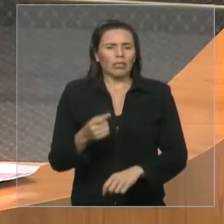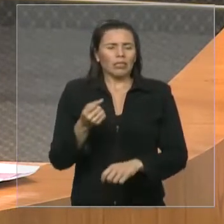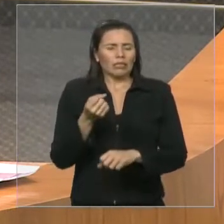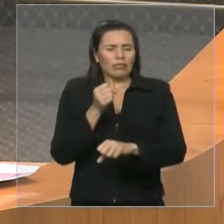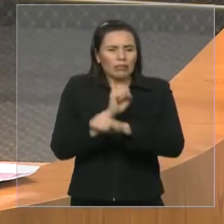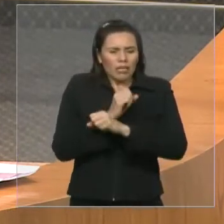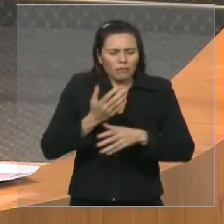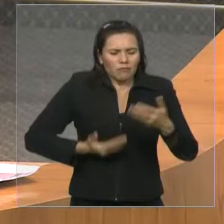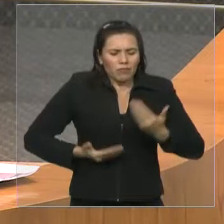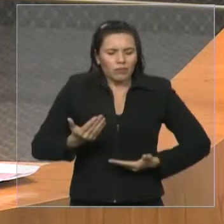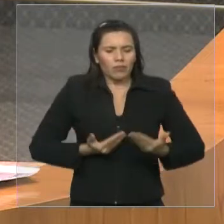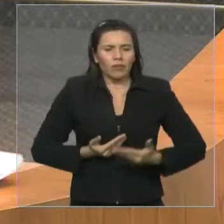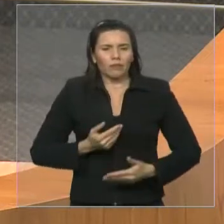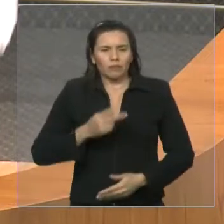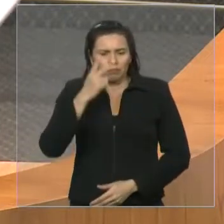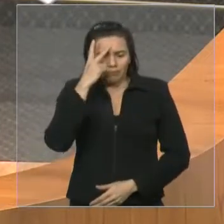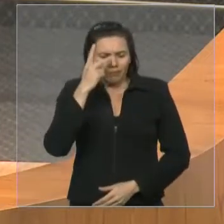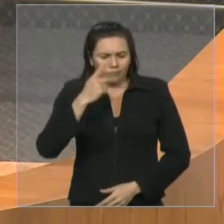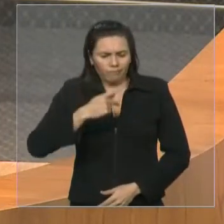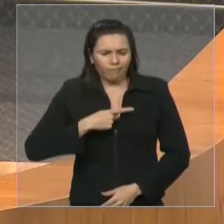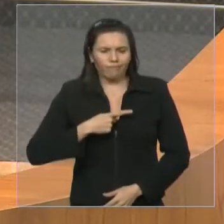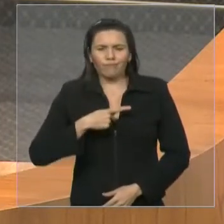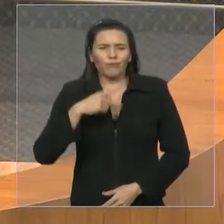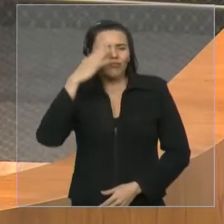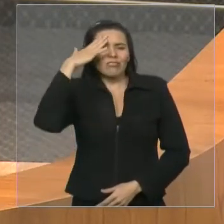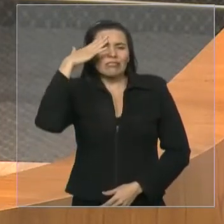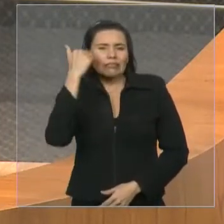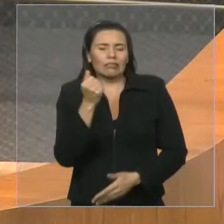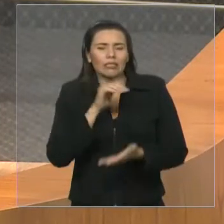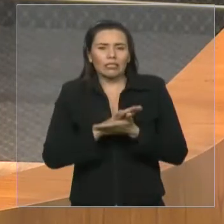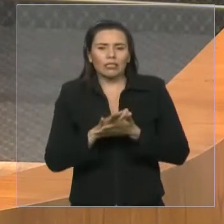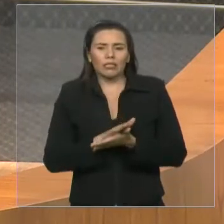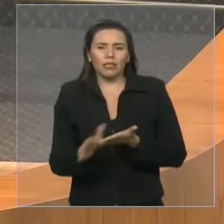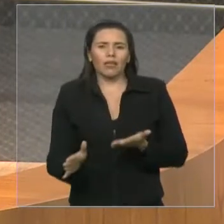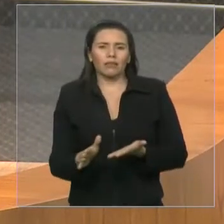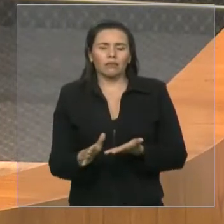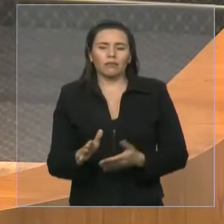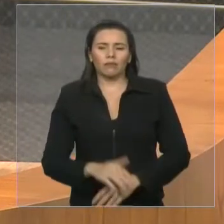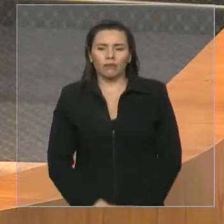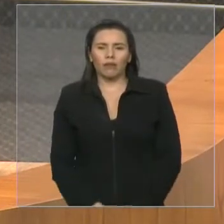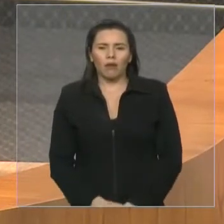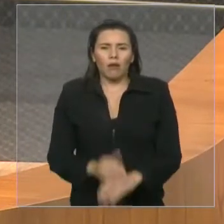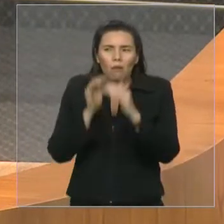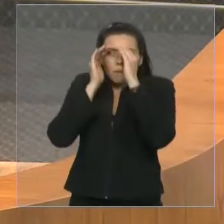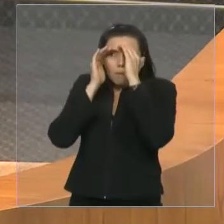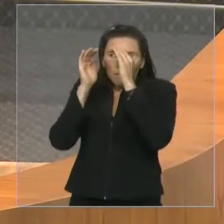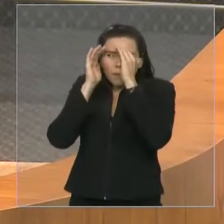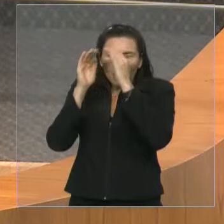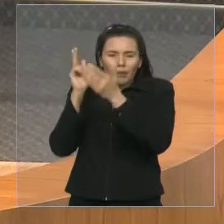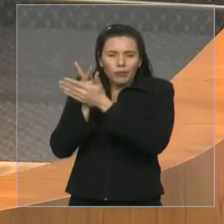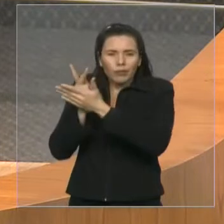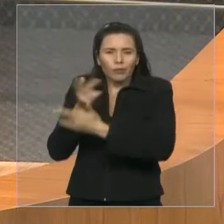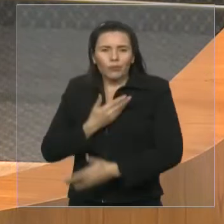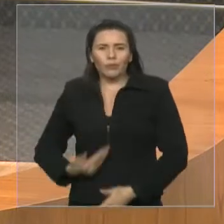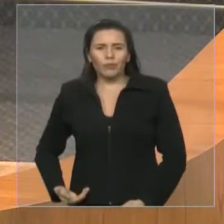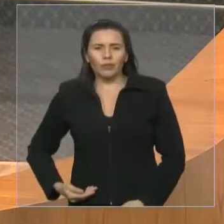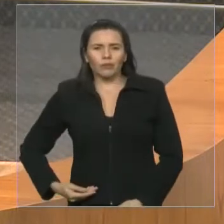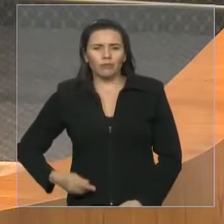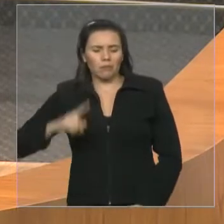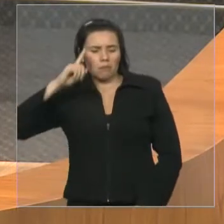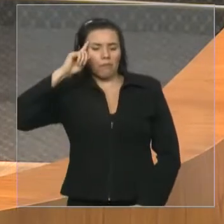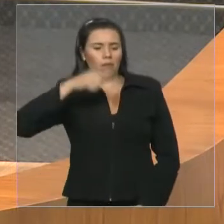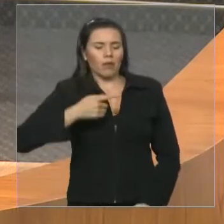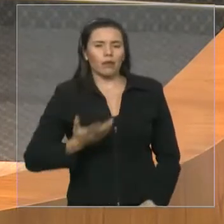pavor. E agora, mais uma vez, aposta aqui. Isso aqui, deputado, se fosse a nível federal, com uma imprensa